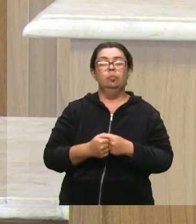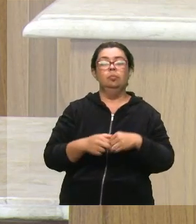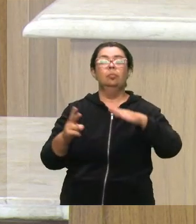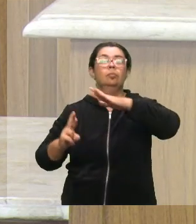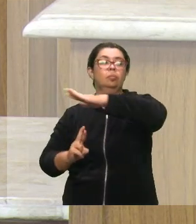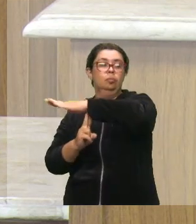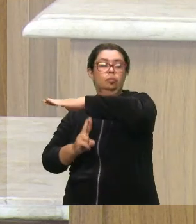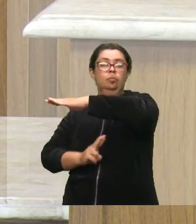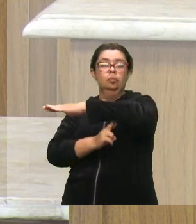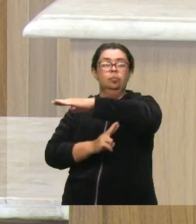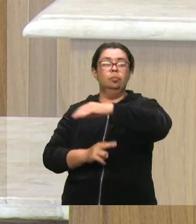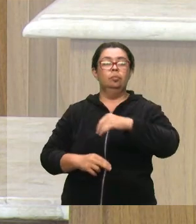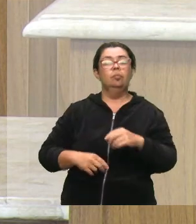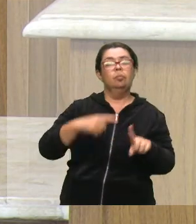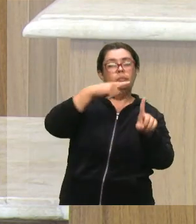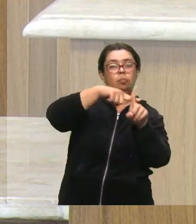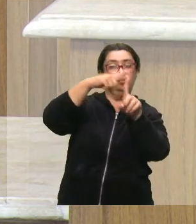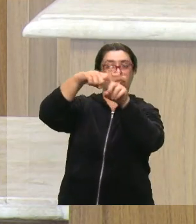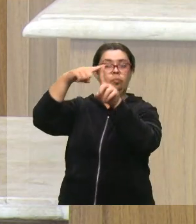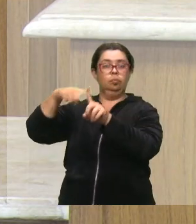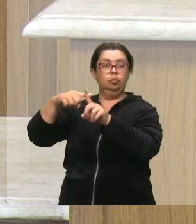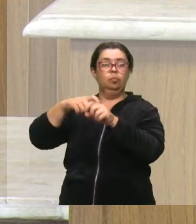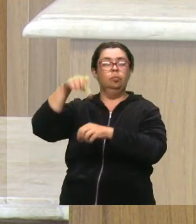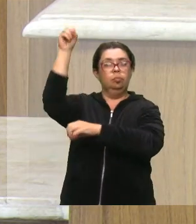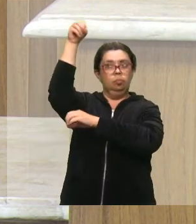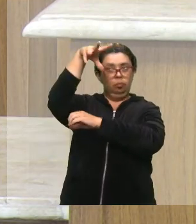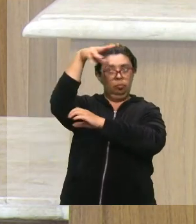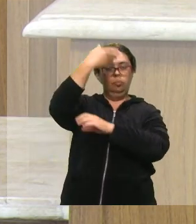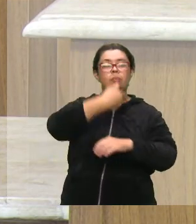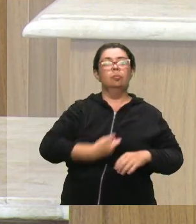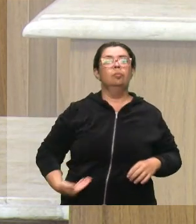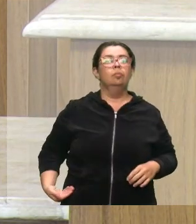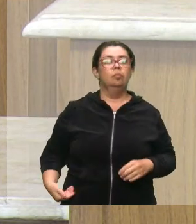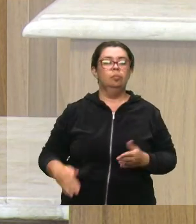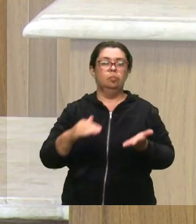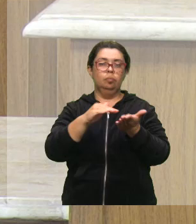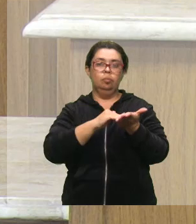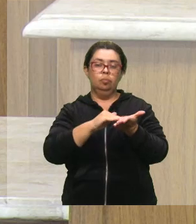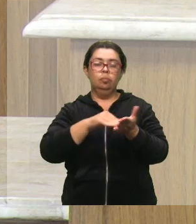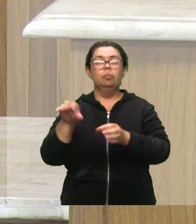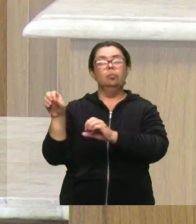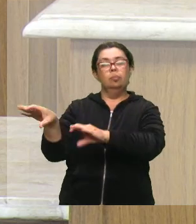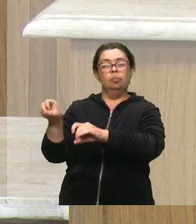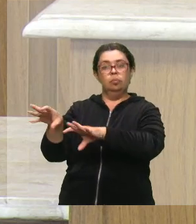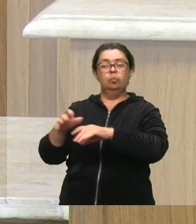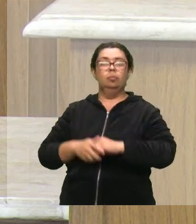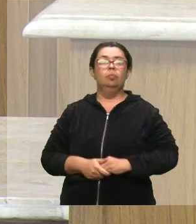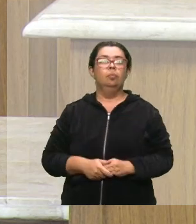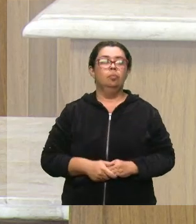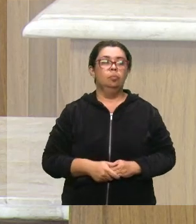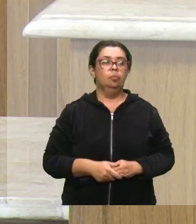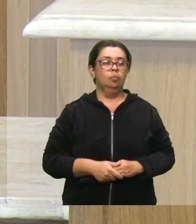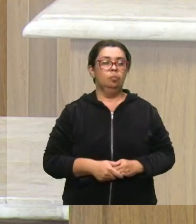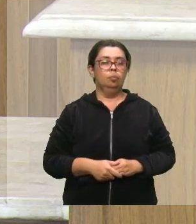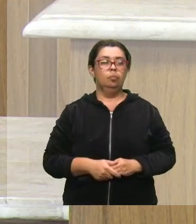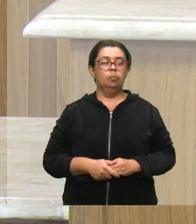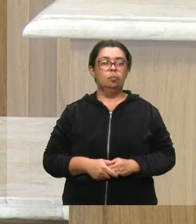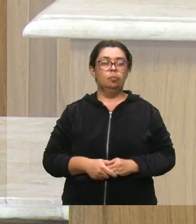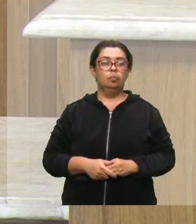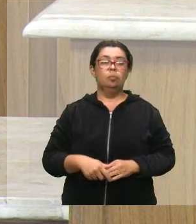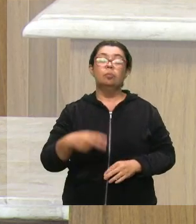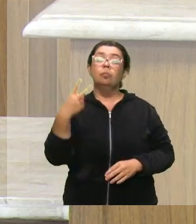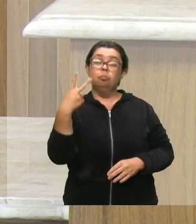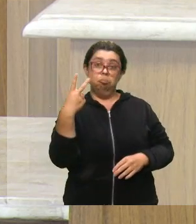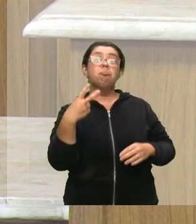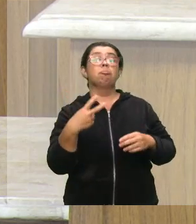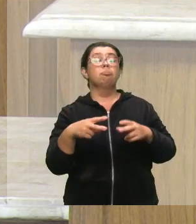rodoviário, cemitério e iluminação pública. Secretaria Municipal de Educação, a segunda maior